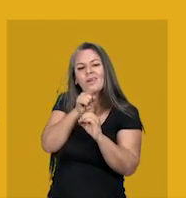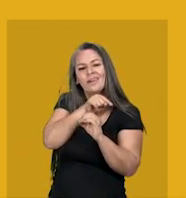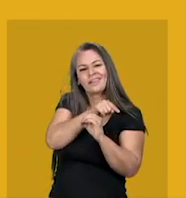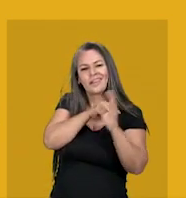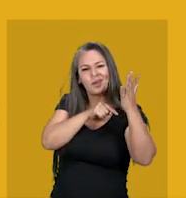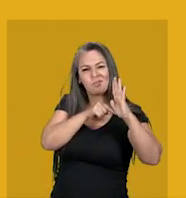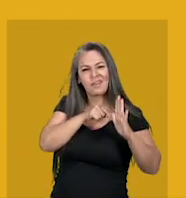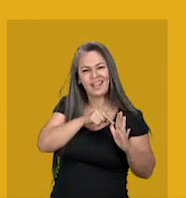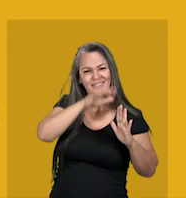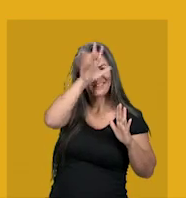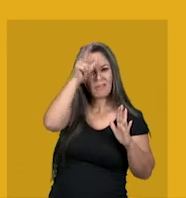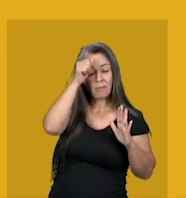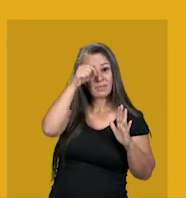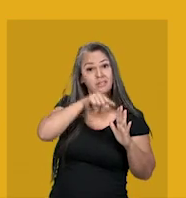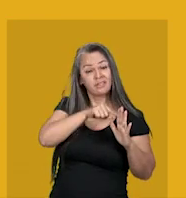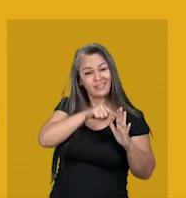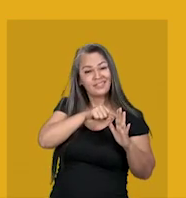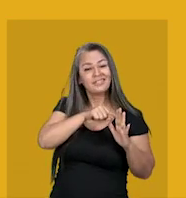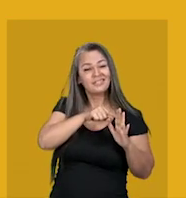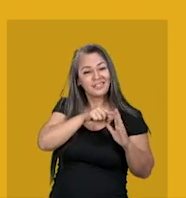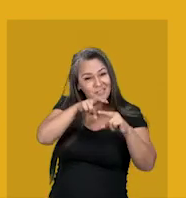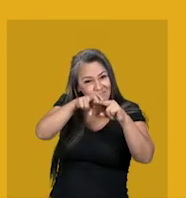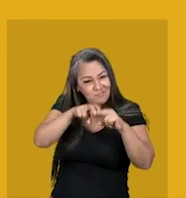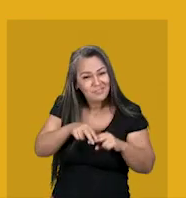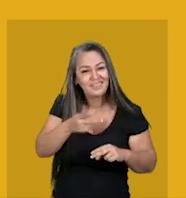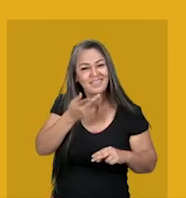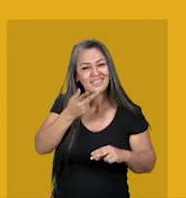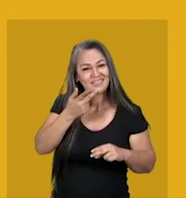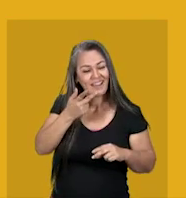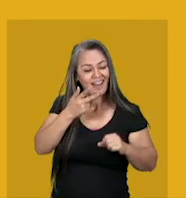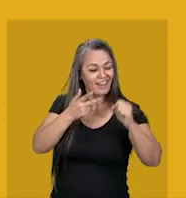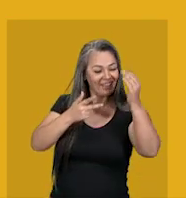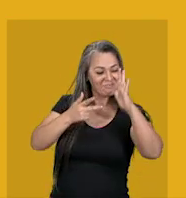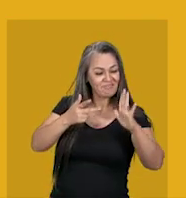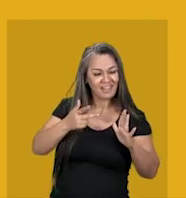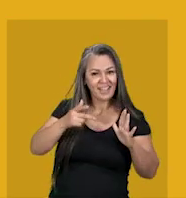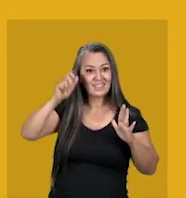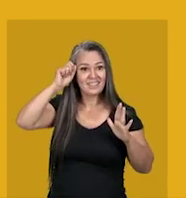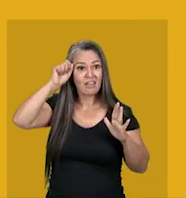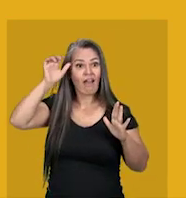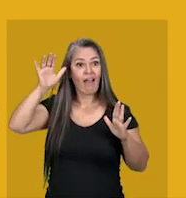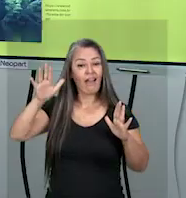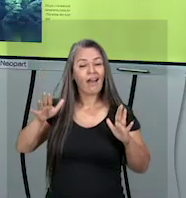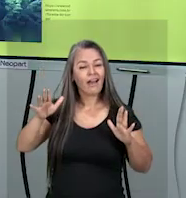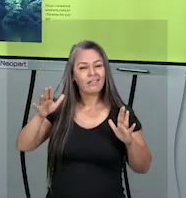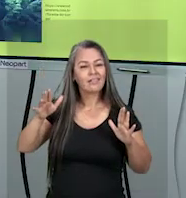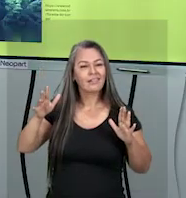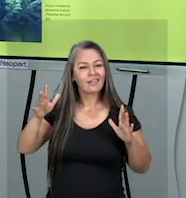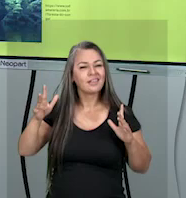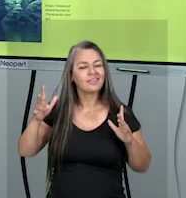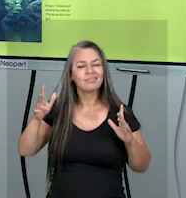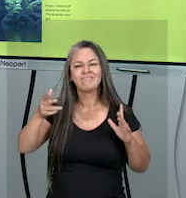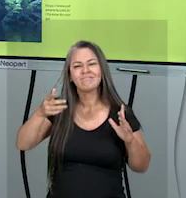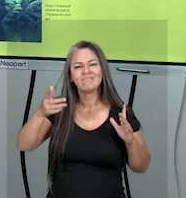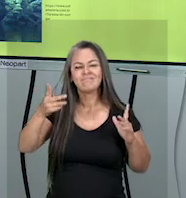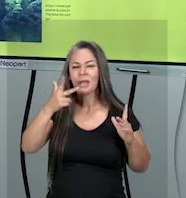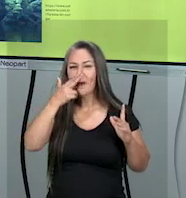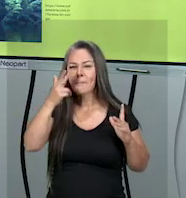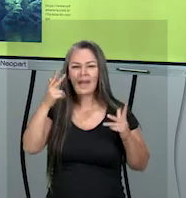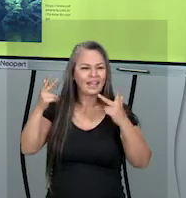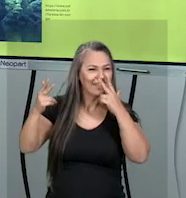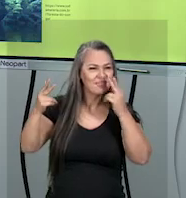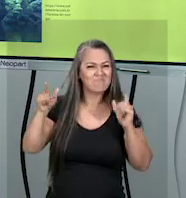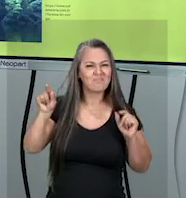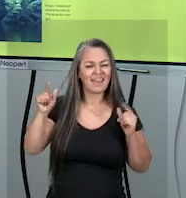tem muita coisa parecida, né, entre as duas desse continente com o nosso país. Justamente porque